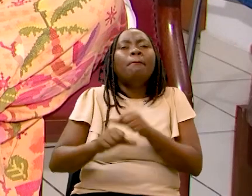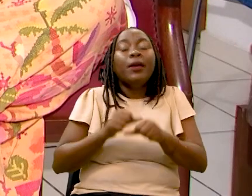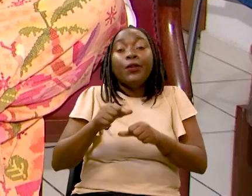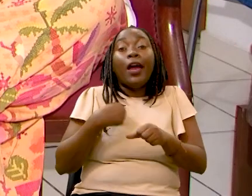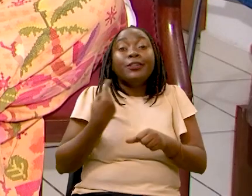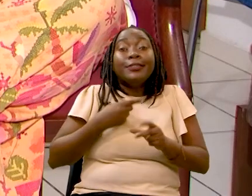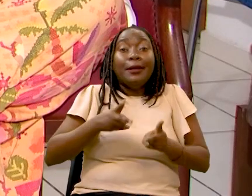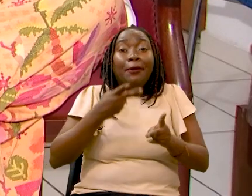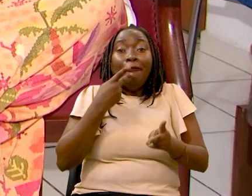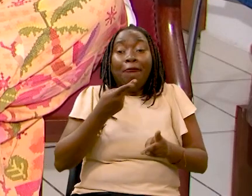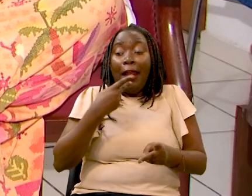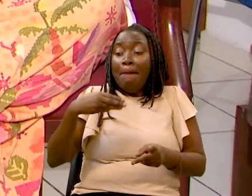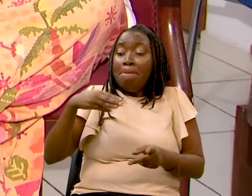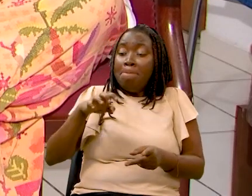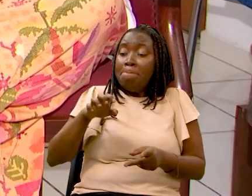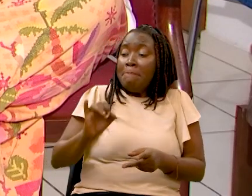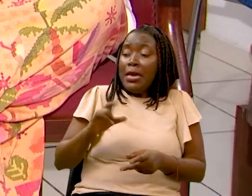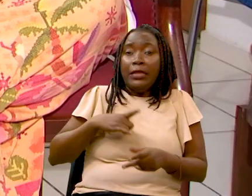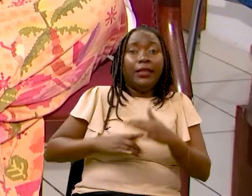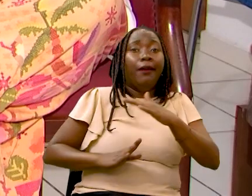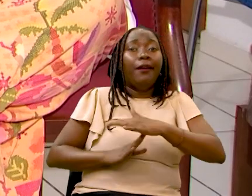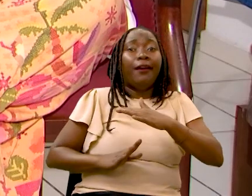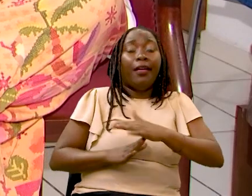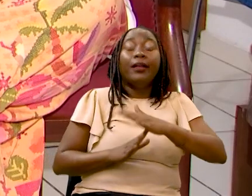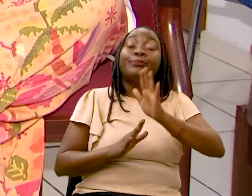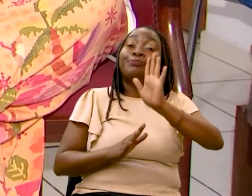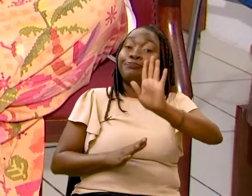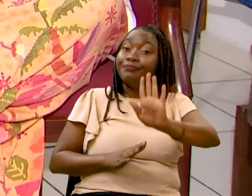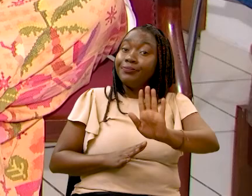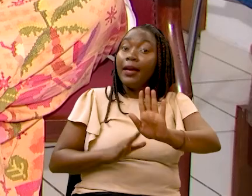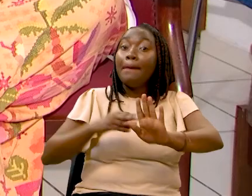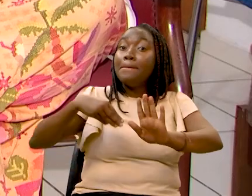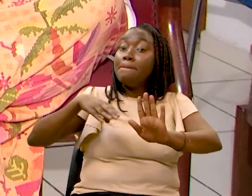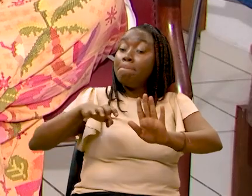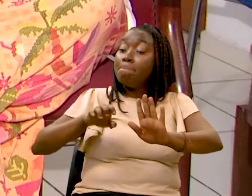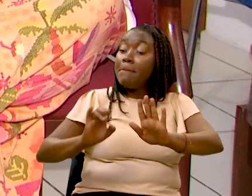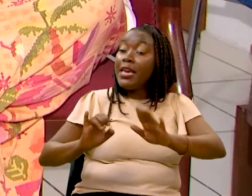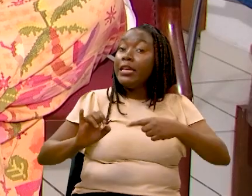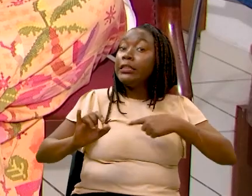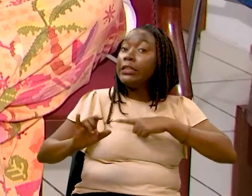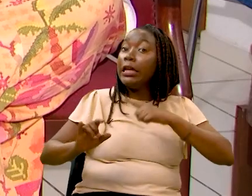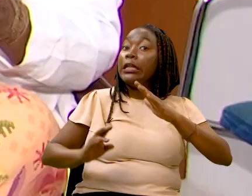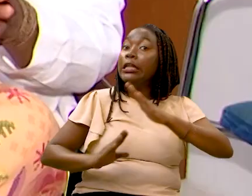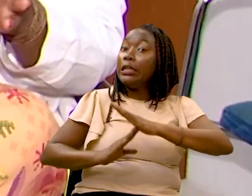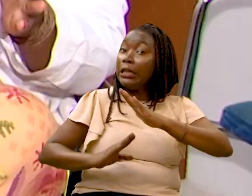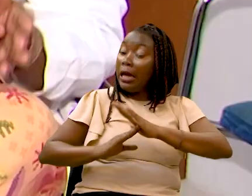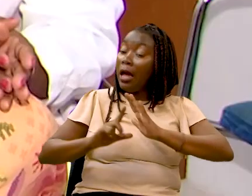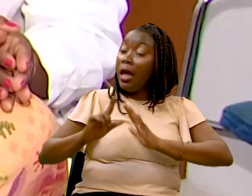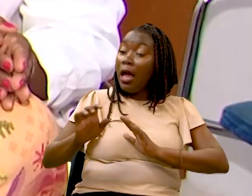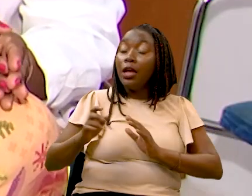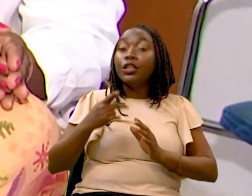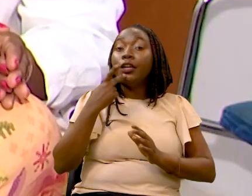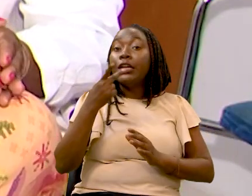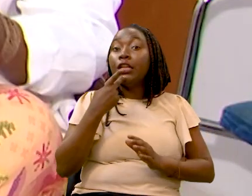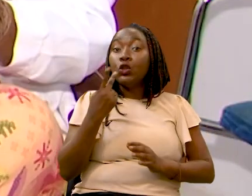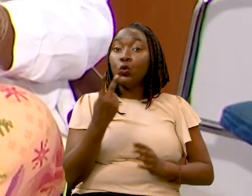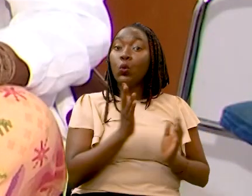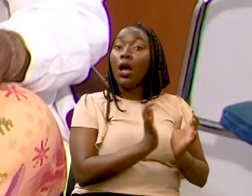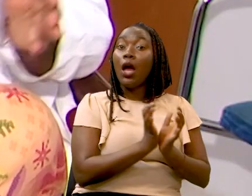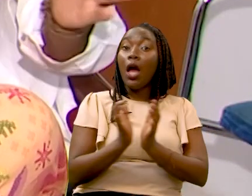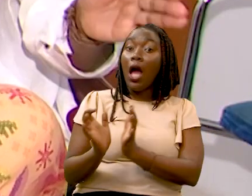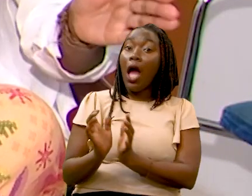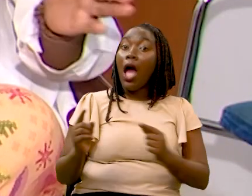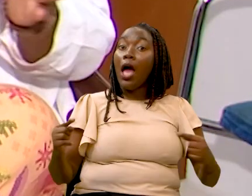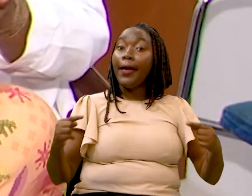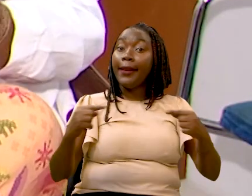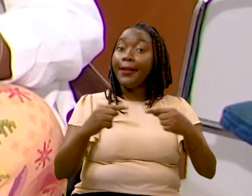em faturamento? O que muda? Porque a gente sempre fala muito de MEI, que tem um limite. Como que é isso? Exatamente. O MEI tem um limite, o ME.